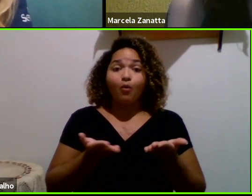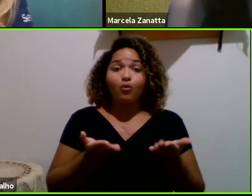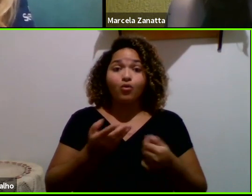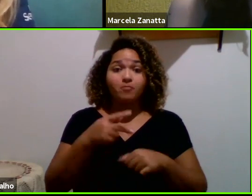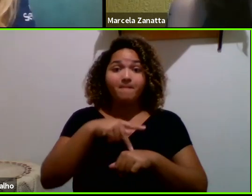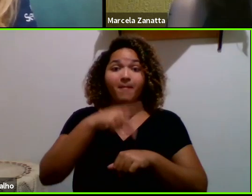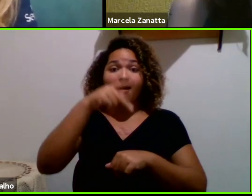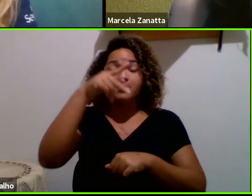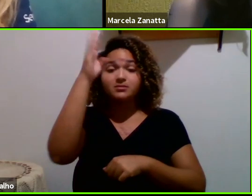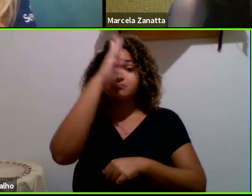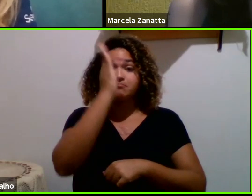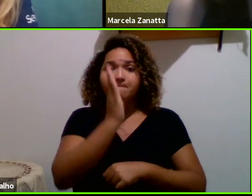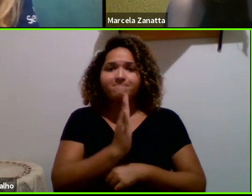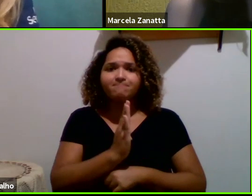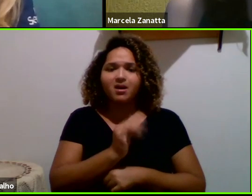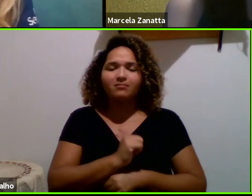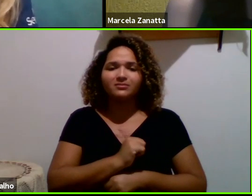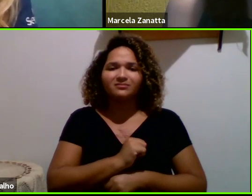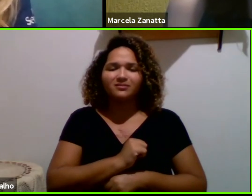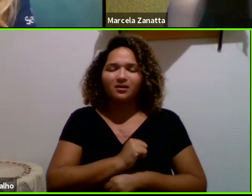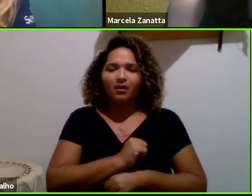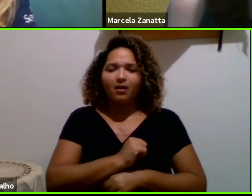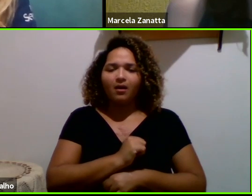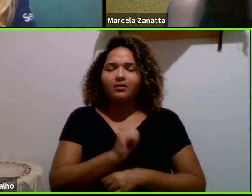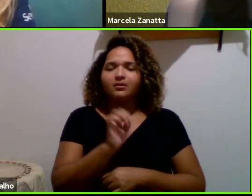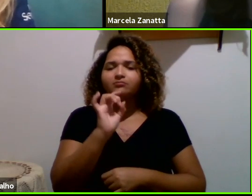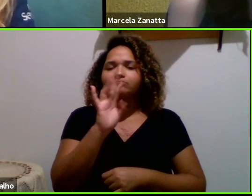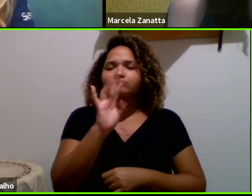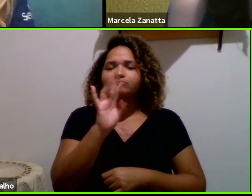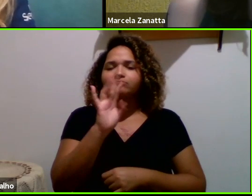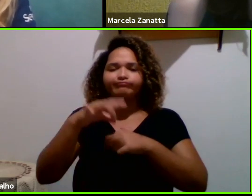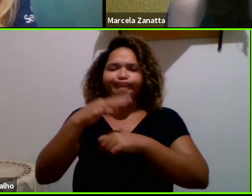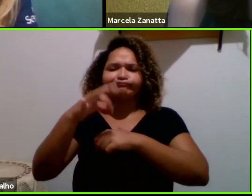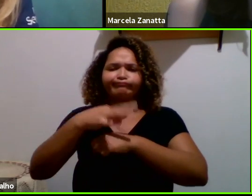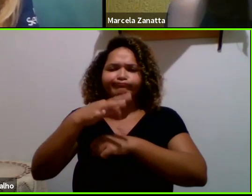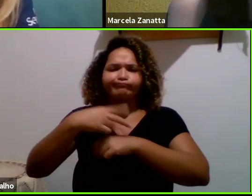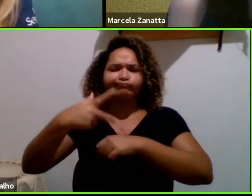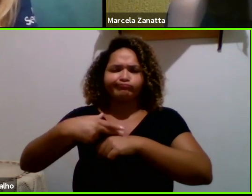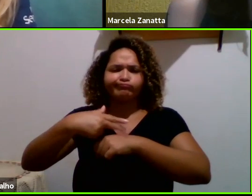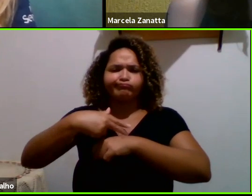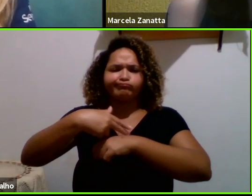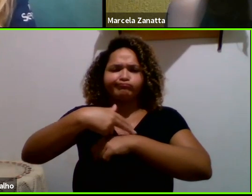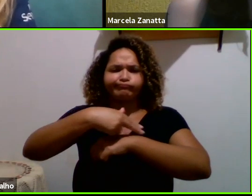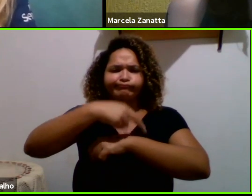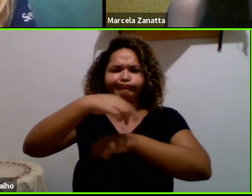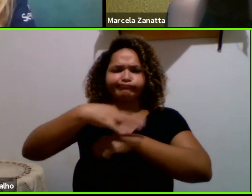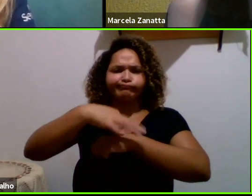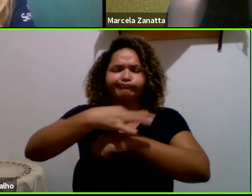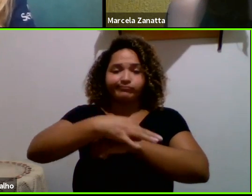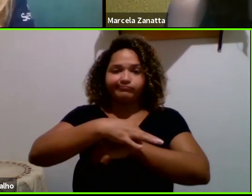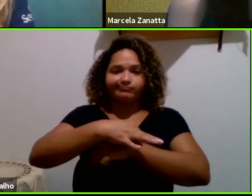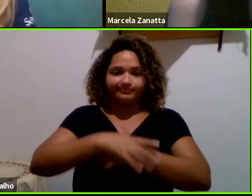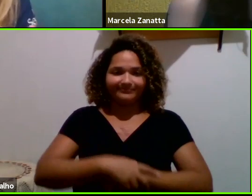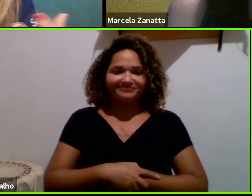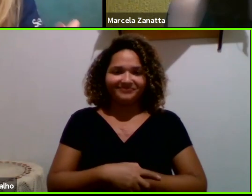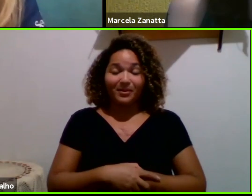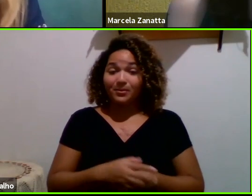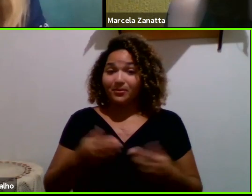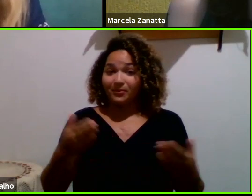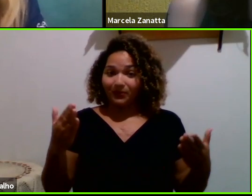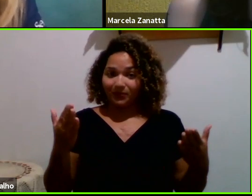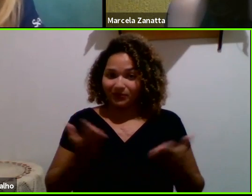parteira. E é uma enfermeira muito querida. Ela é querida pelas mulheres, ela é querida